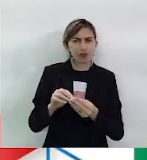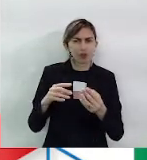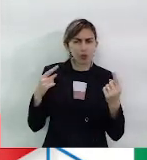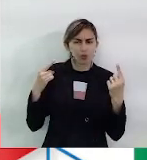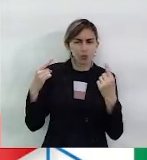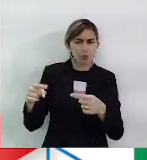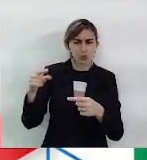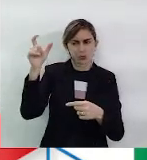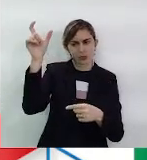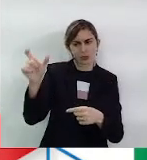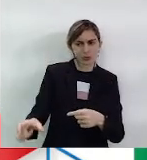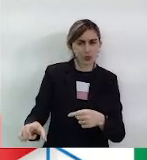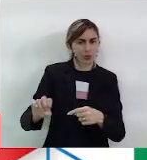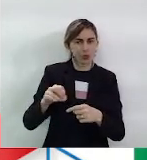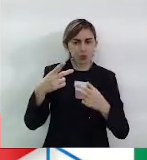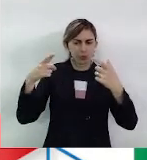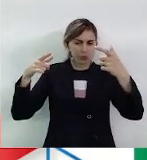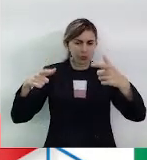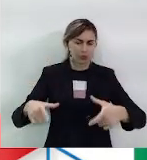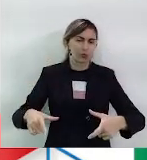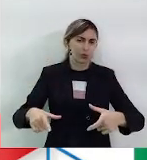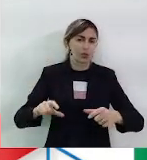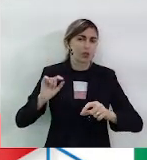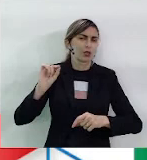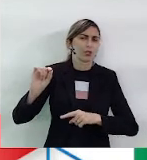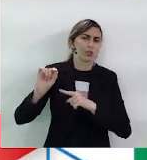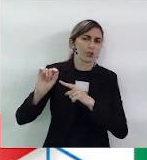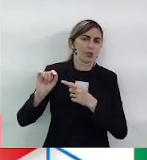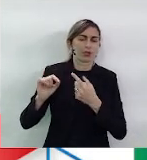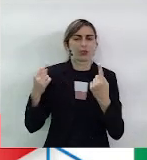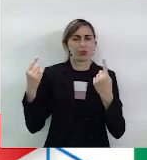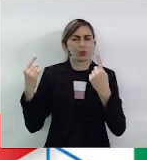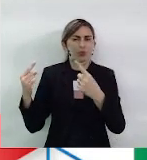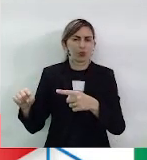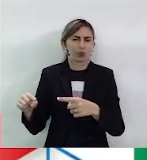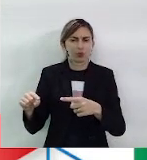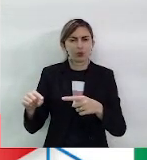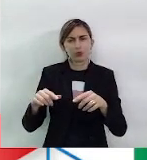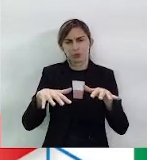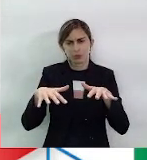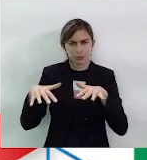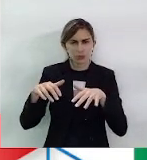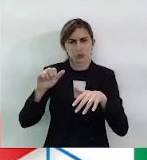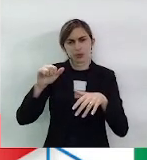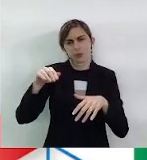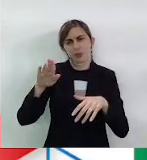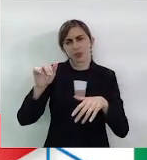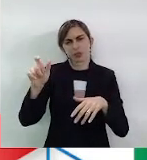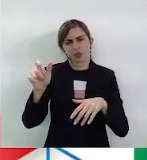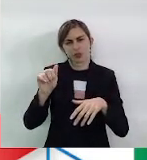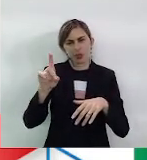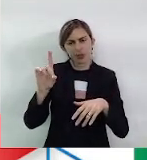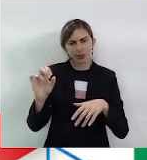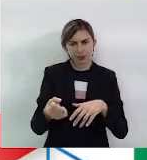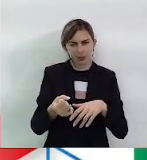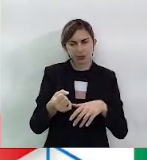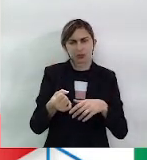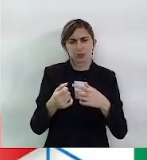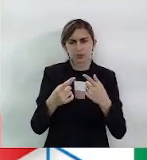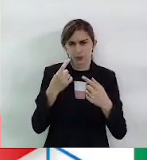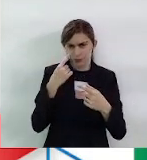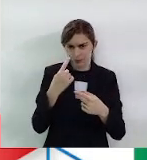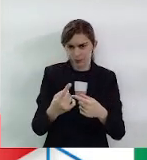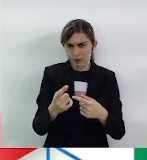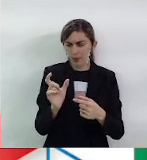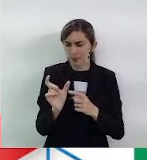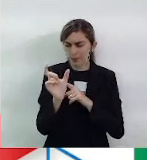contra alguém ou algum lugar. Quem? Contra a embaixada e deixou vários feridos. Viram